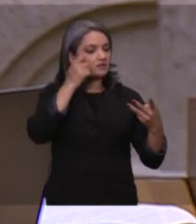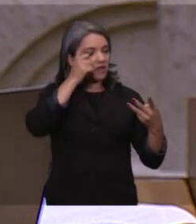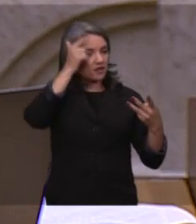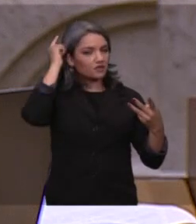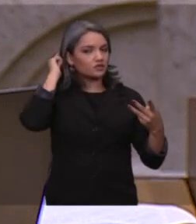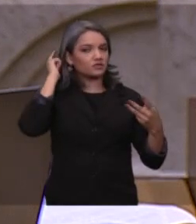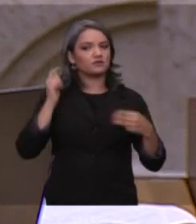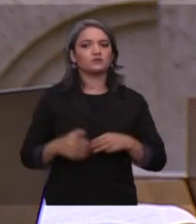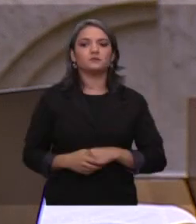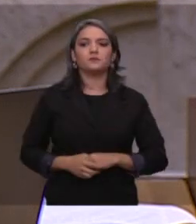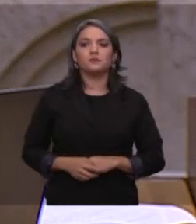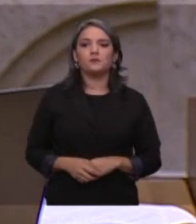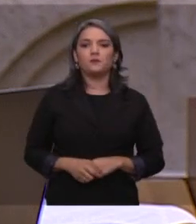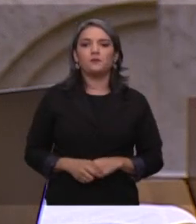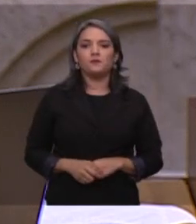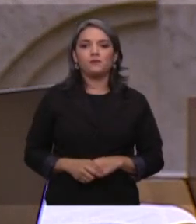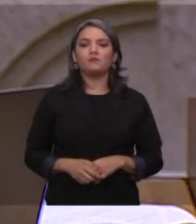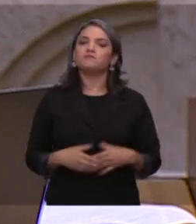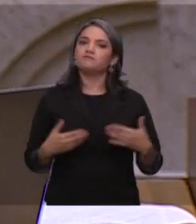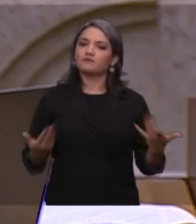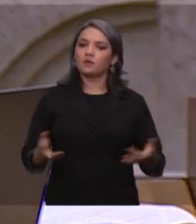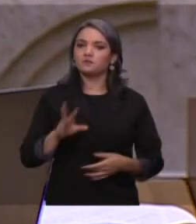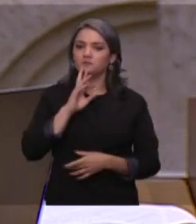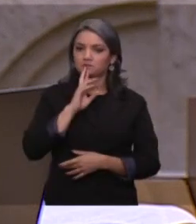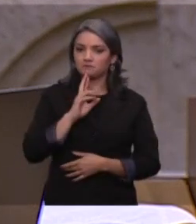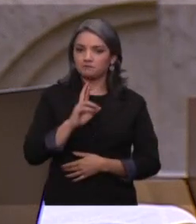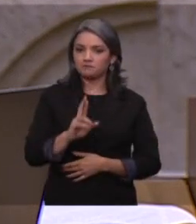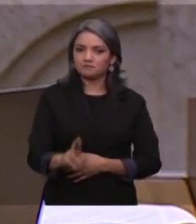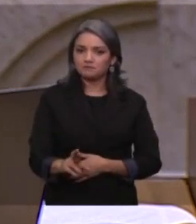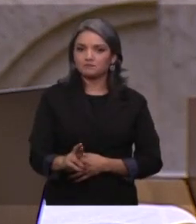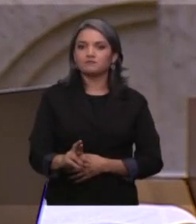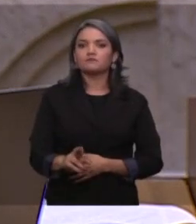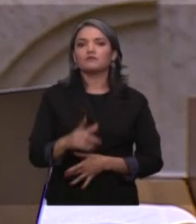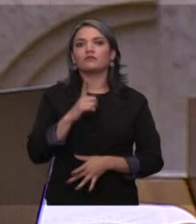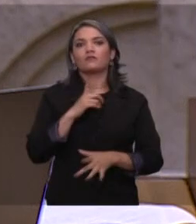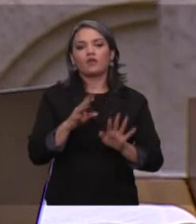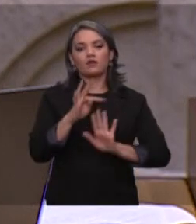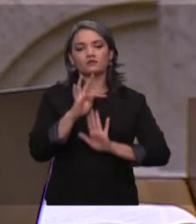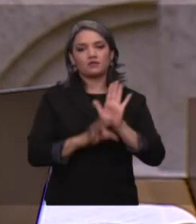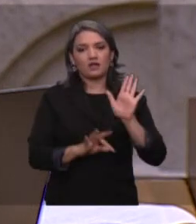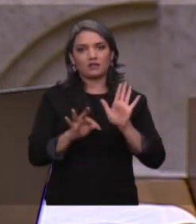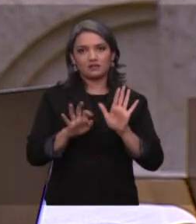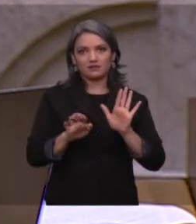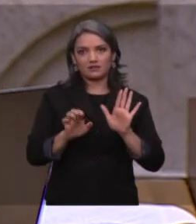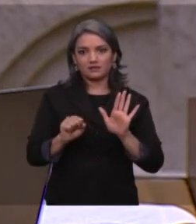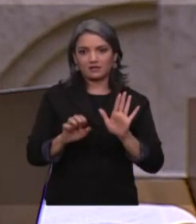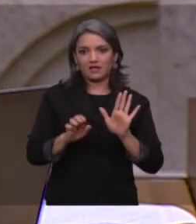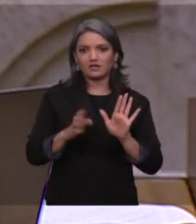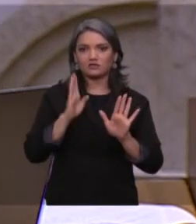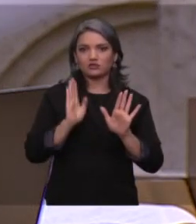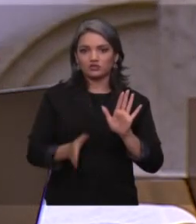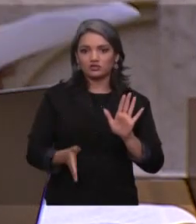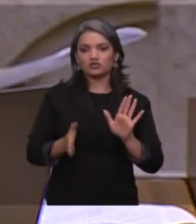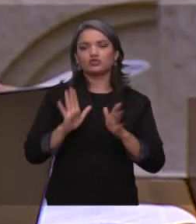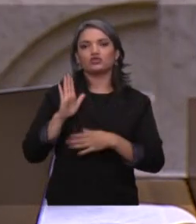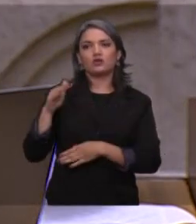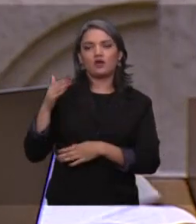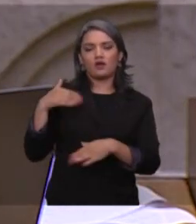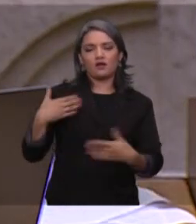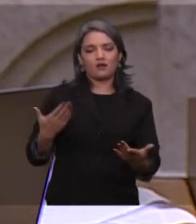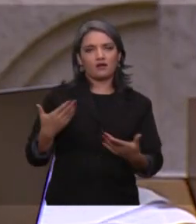Alexandre de Moraes. Esse é o resultado, com a tese que foi aprovada unanimemente.